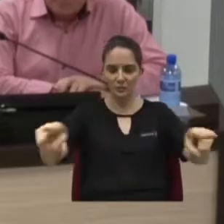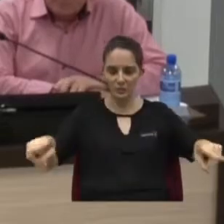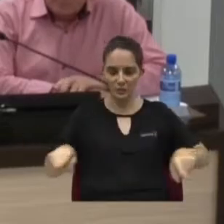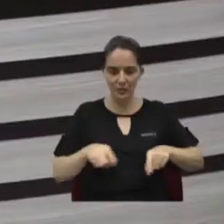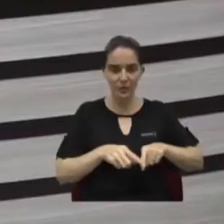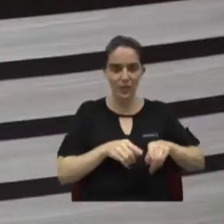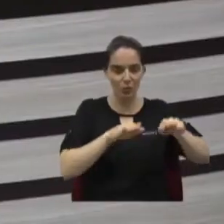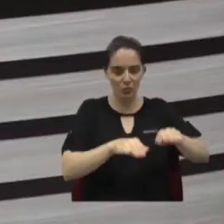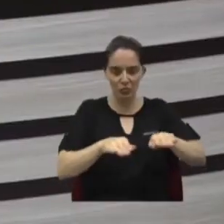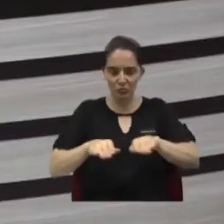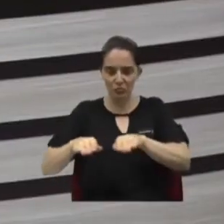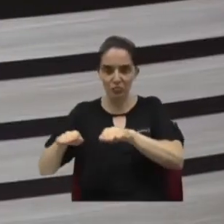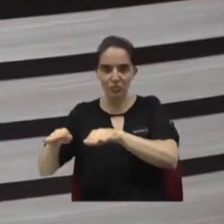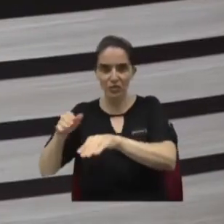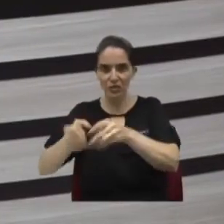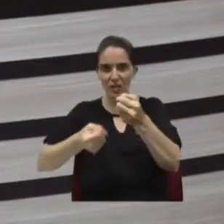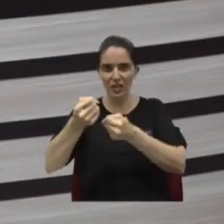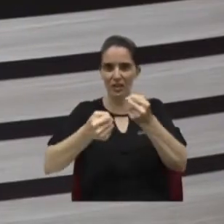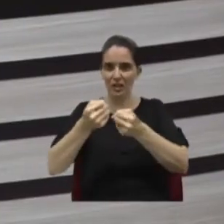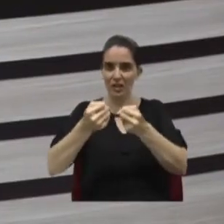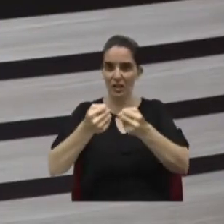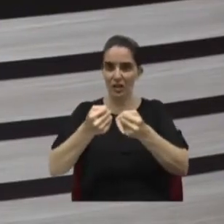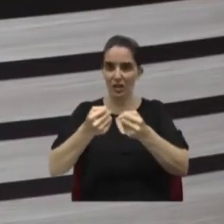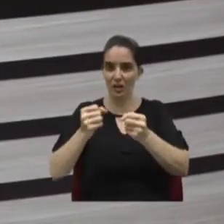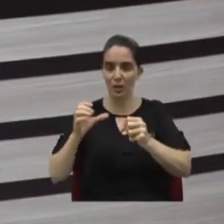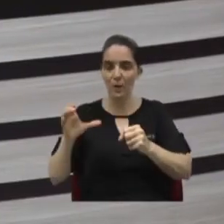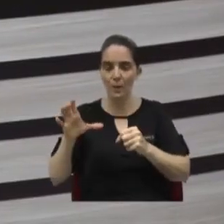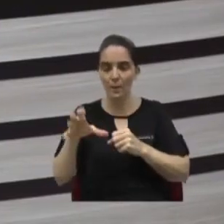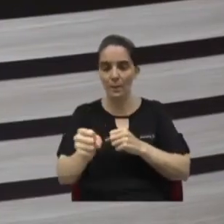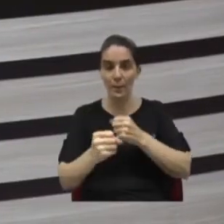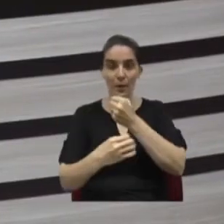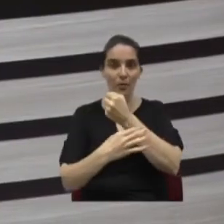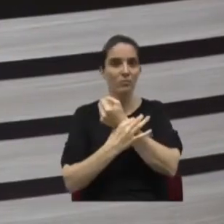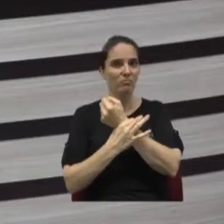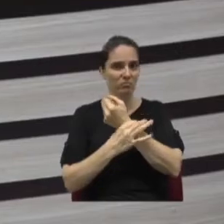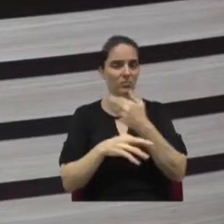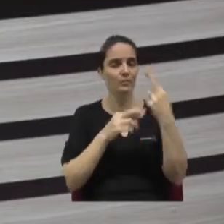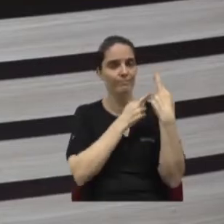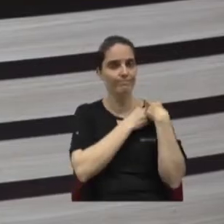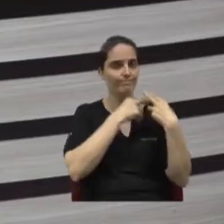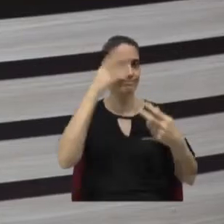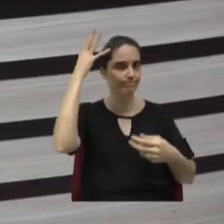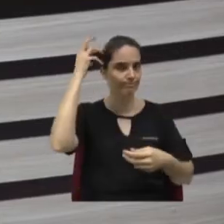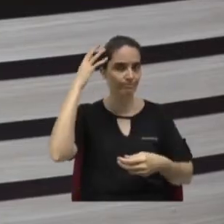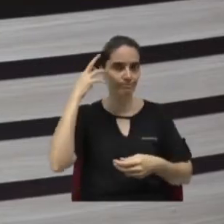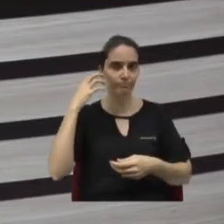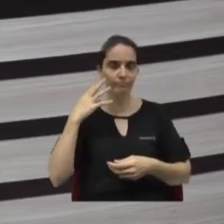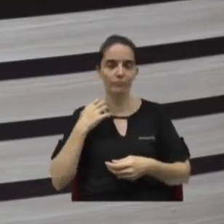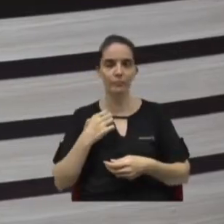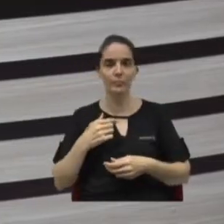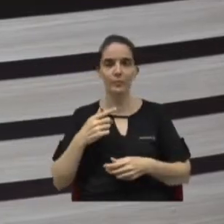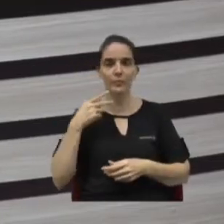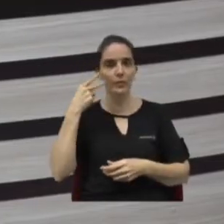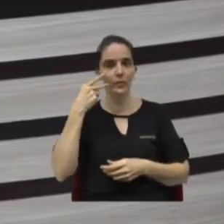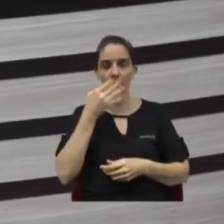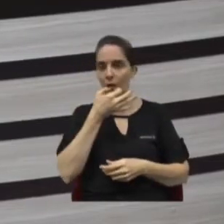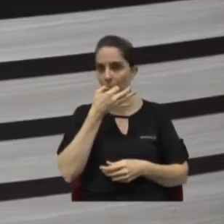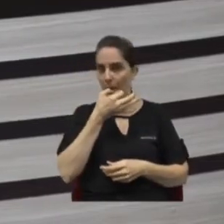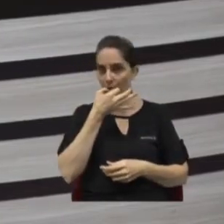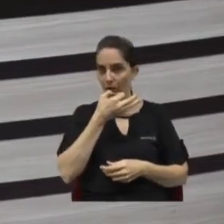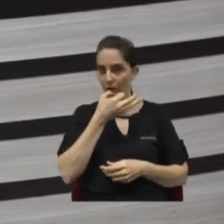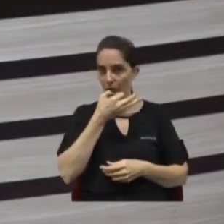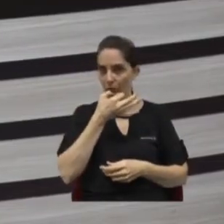veículos apreendidos em Limeira. Autoria vereadora Lubogo. Algum vereador deseja discutir o